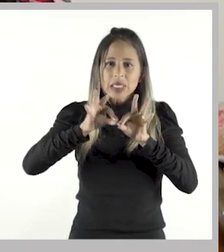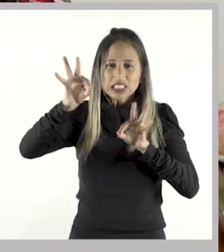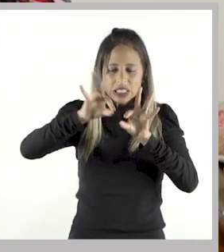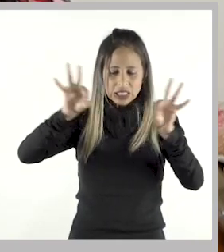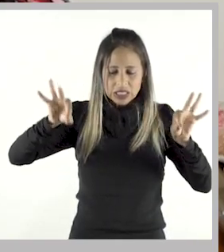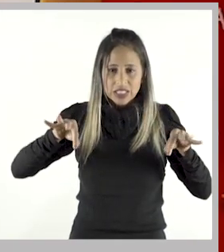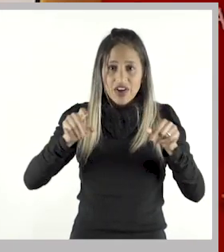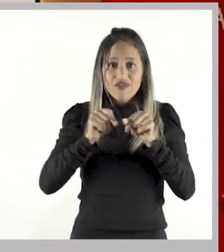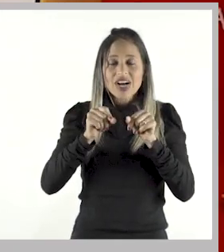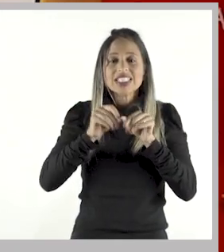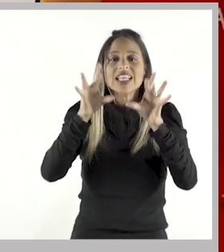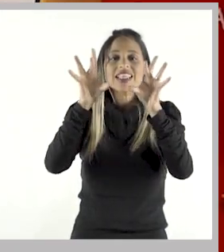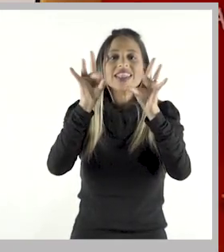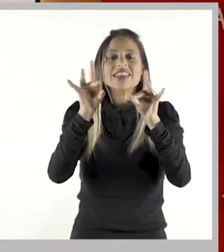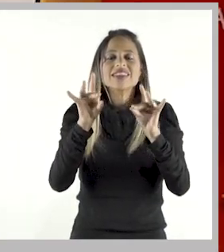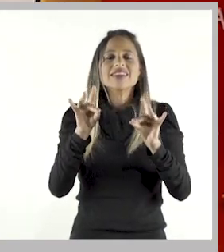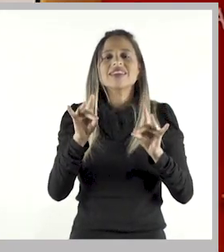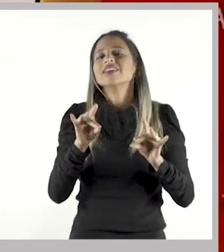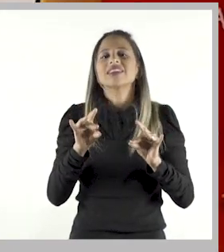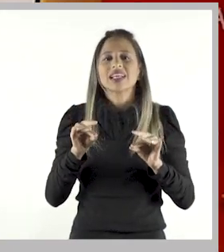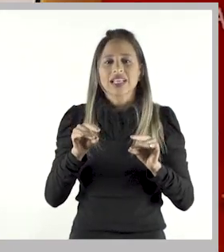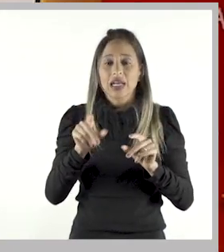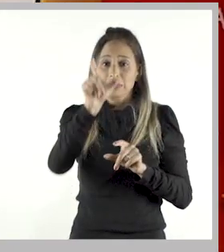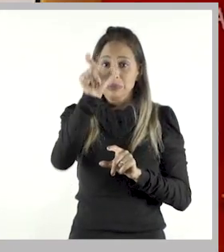cada, personagem.